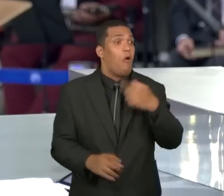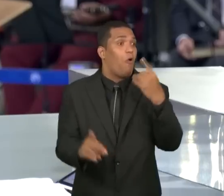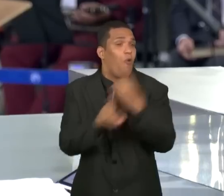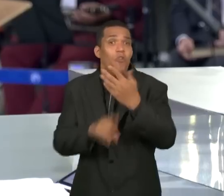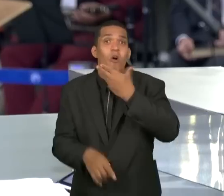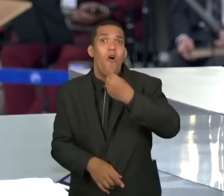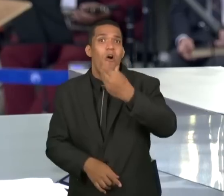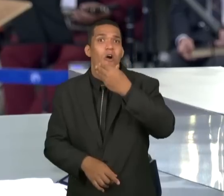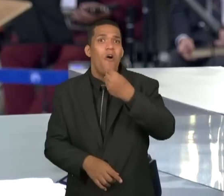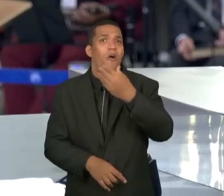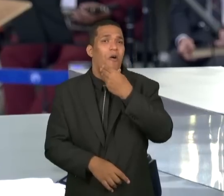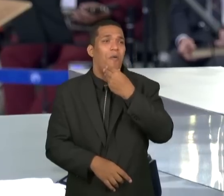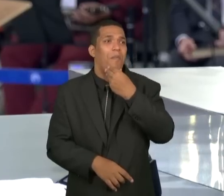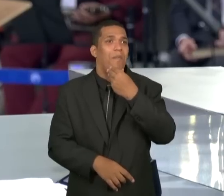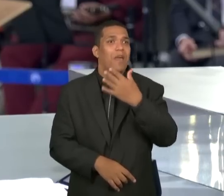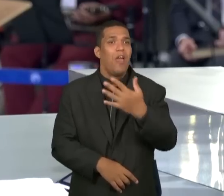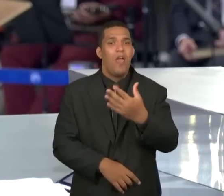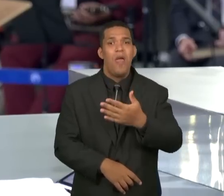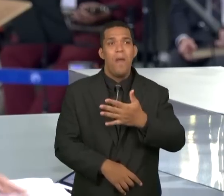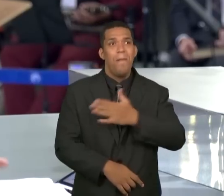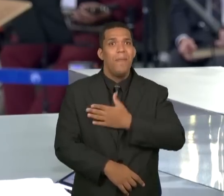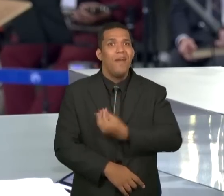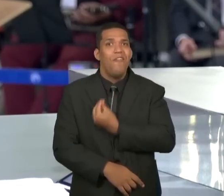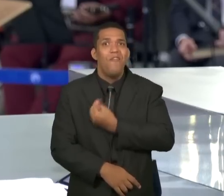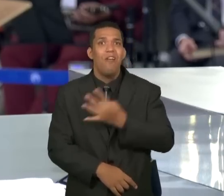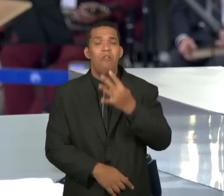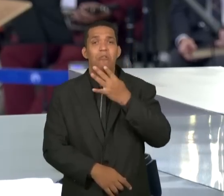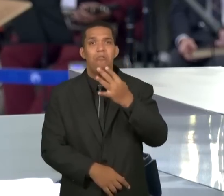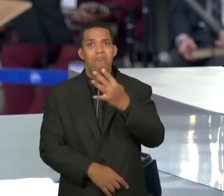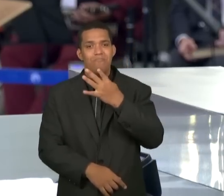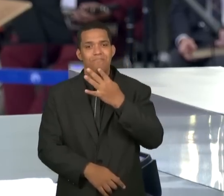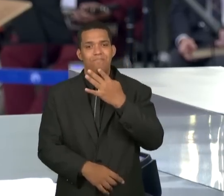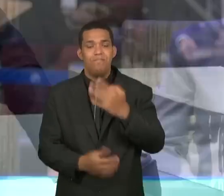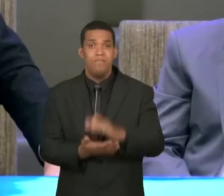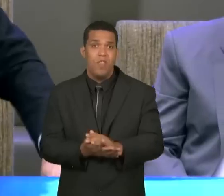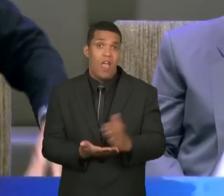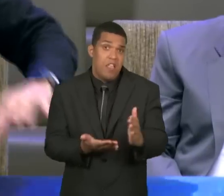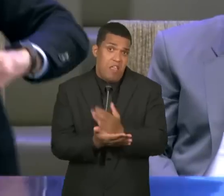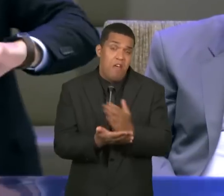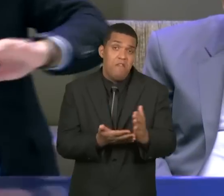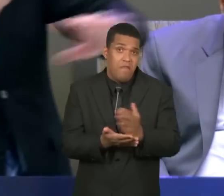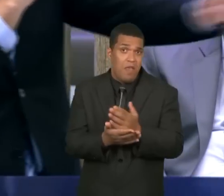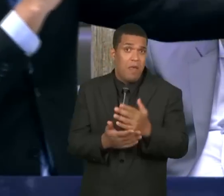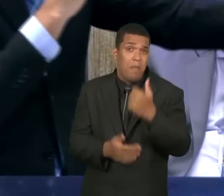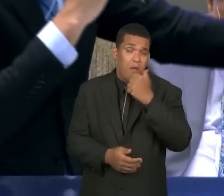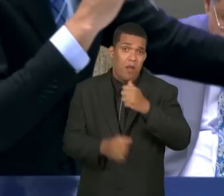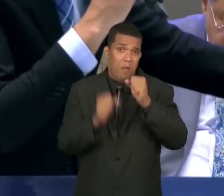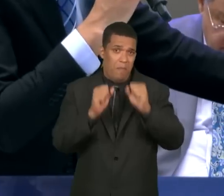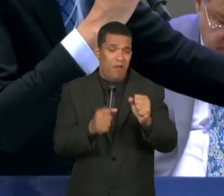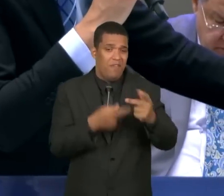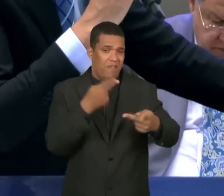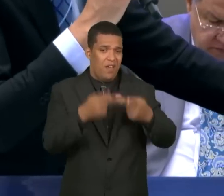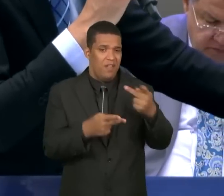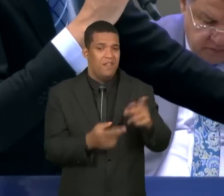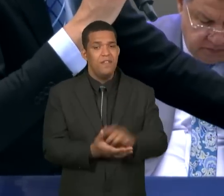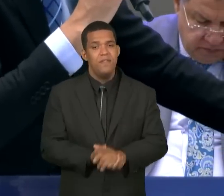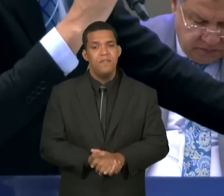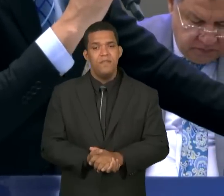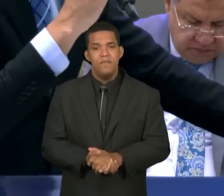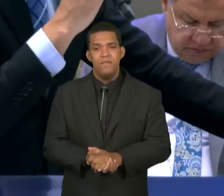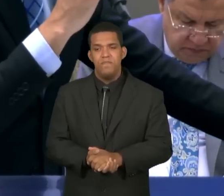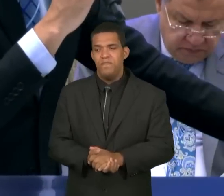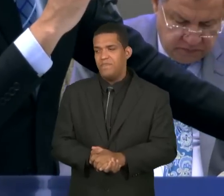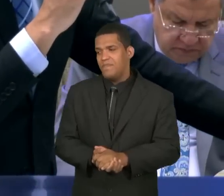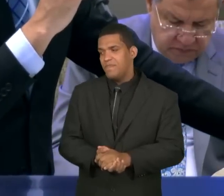conhecia a minha vida quem sabe Alguém poderia ter dito então foi um fracasso para você ela